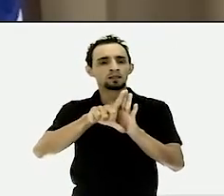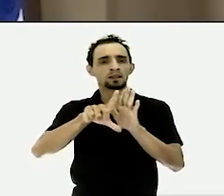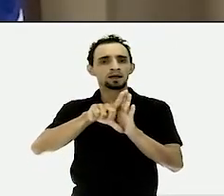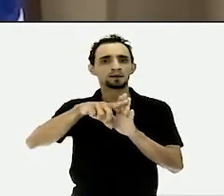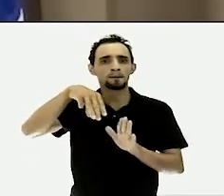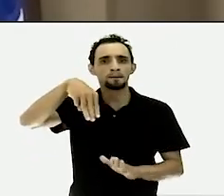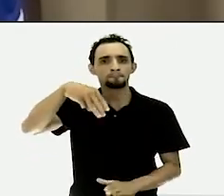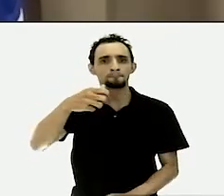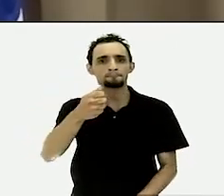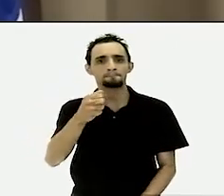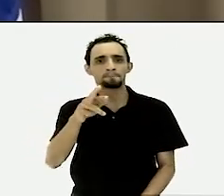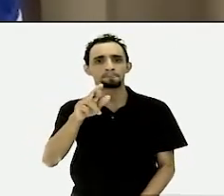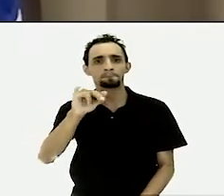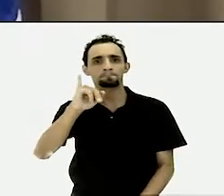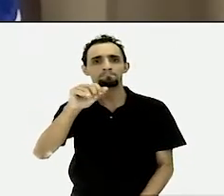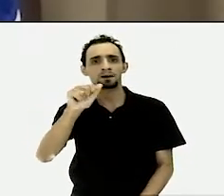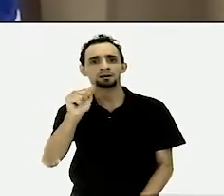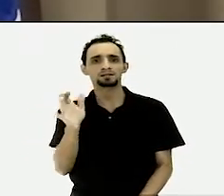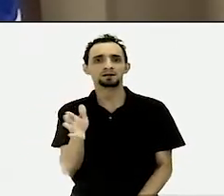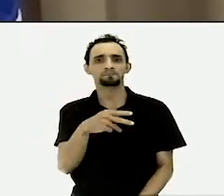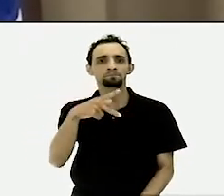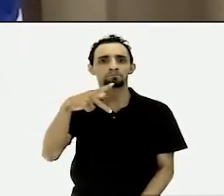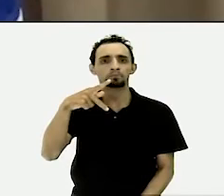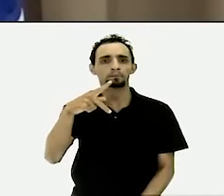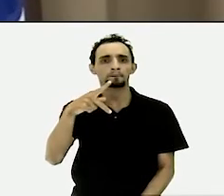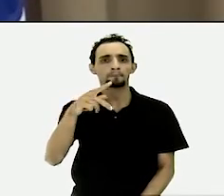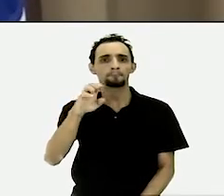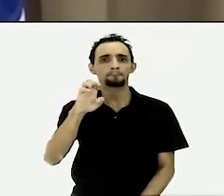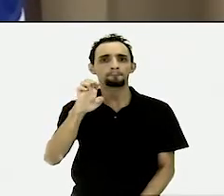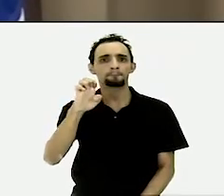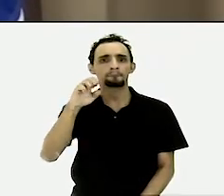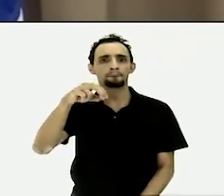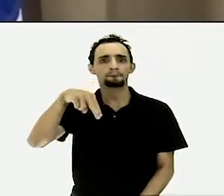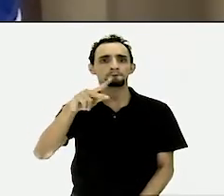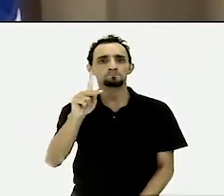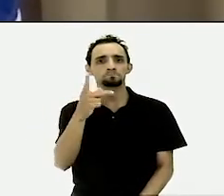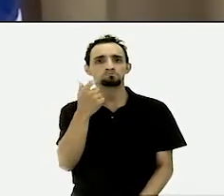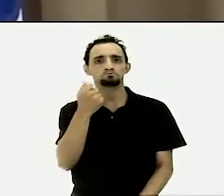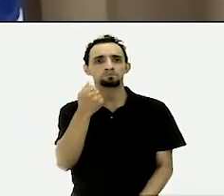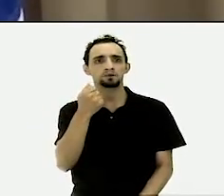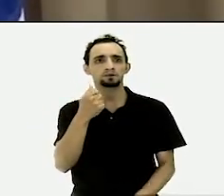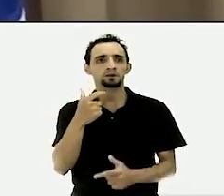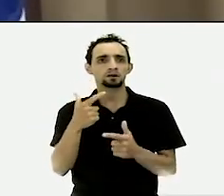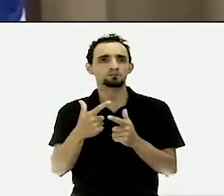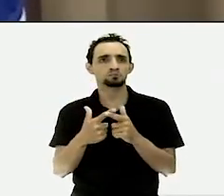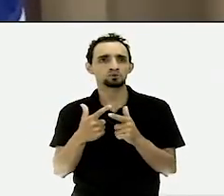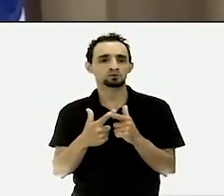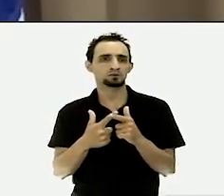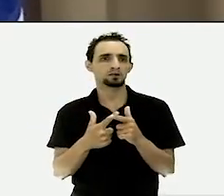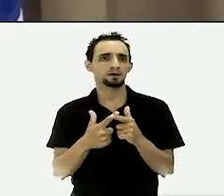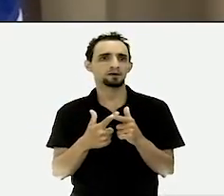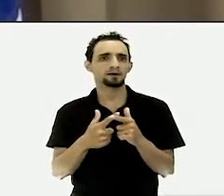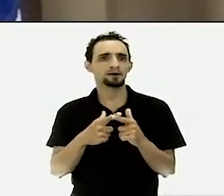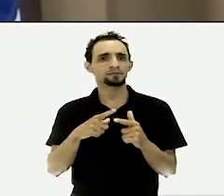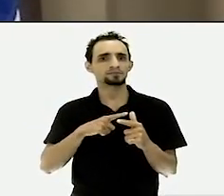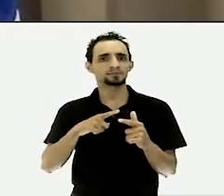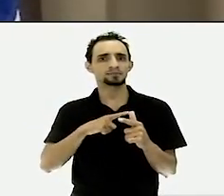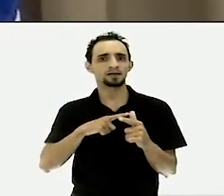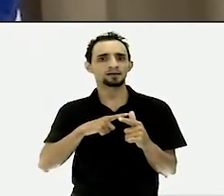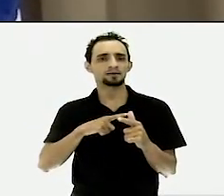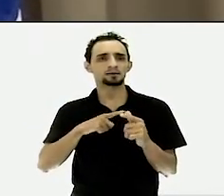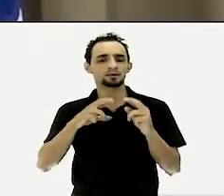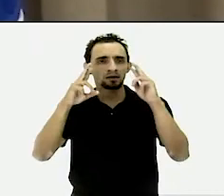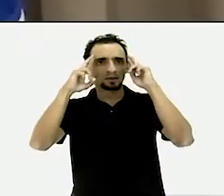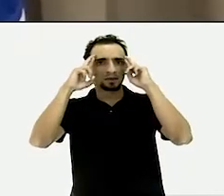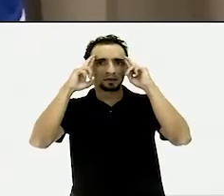ela, hoje nós temos uma lei Maria da Penha. E depois, mais covardia desse deputado, de ter feito o que ele fez, de todas as palavras